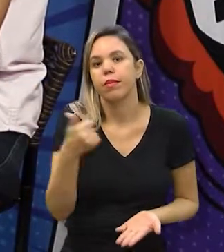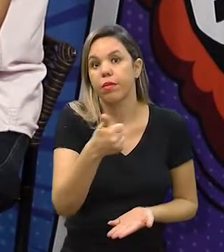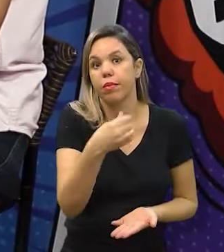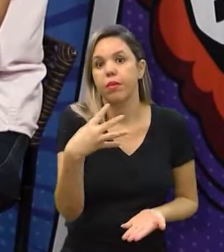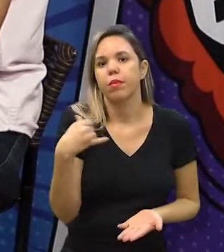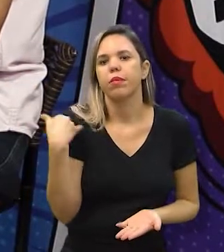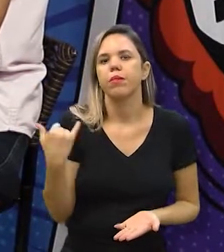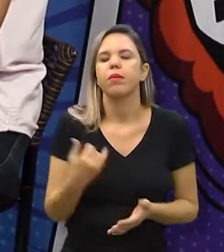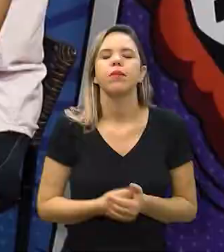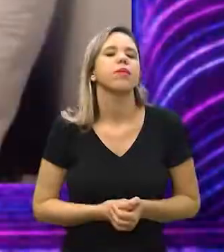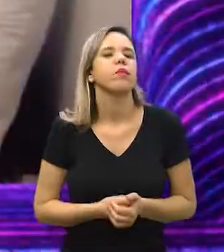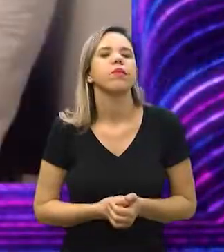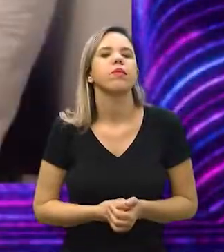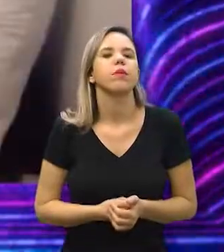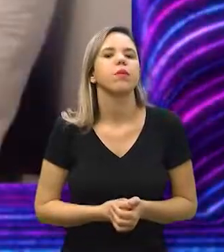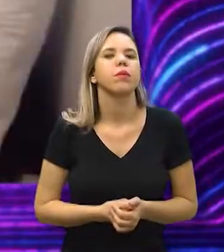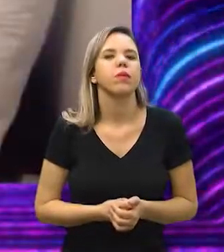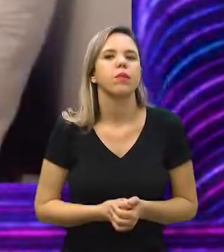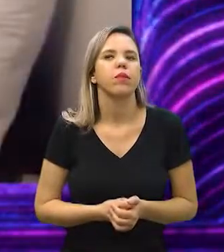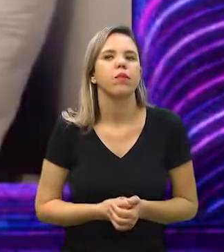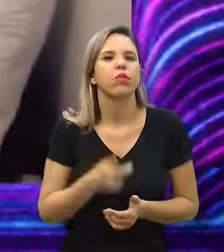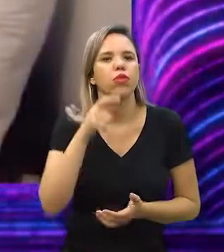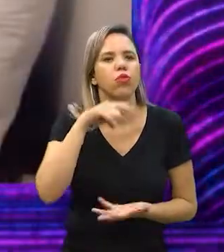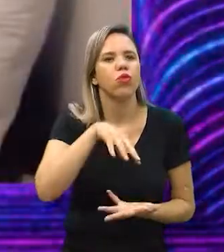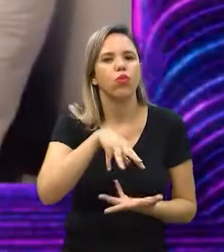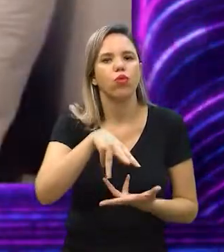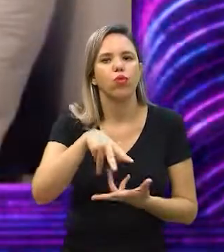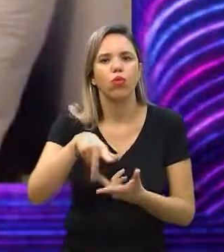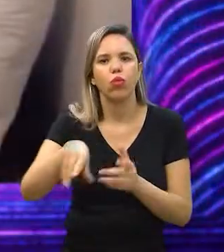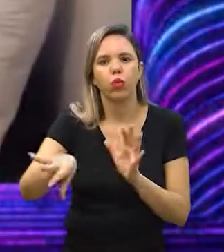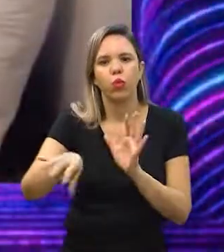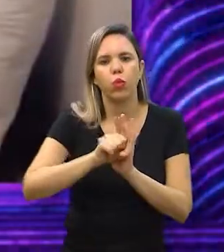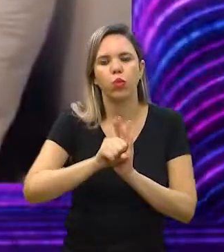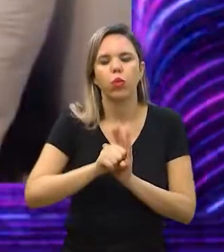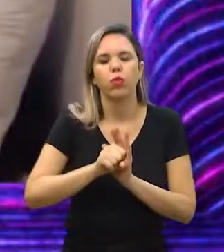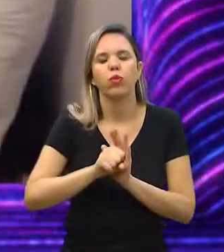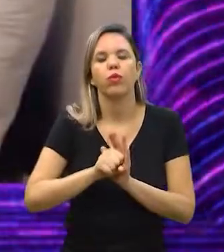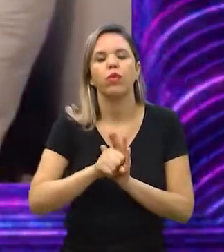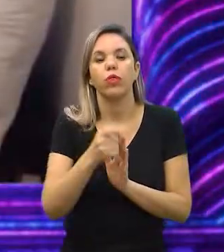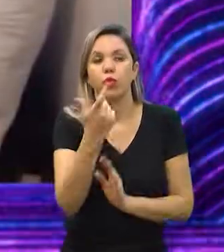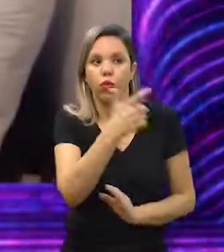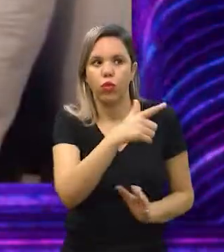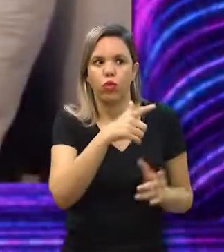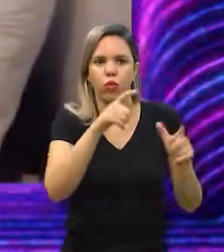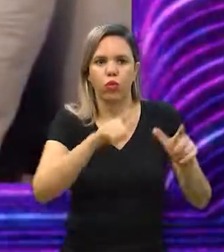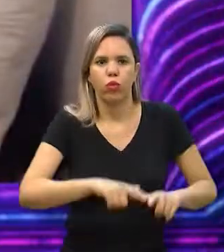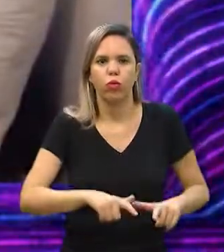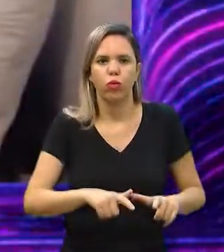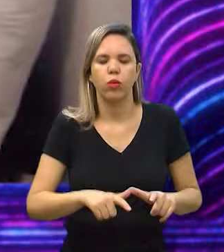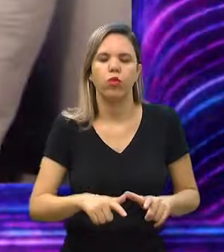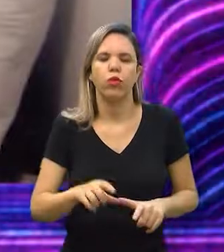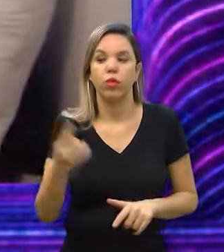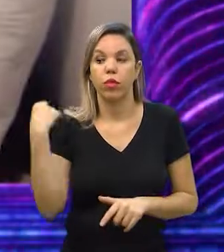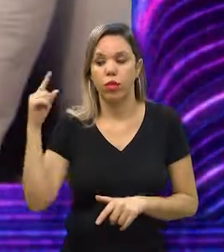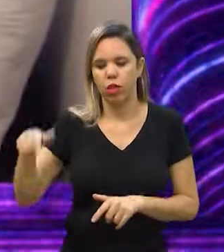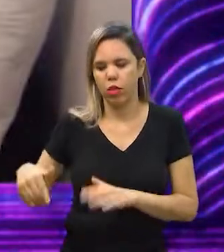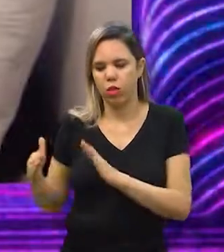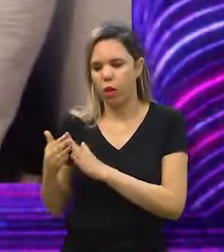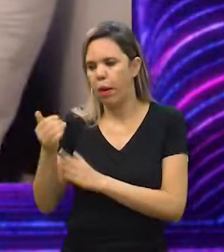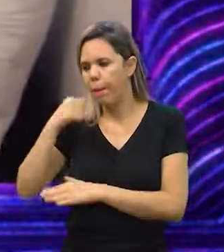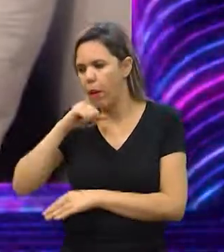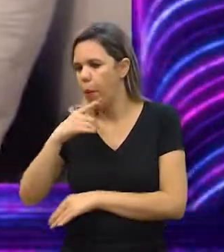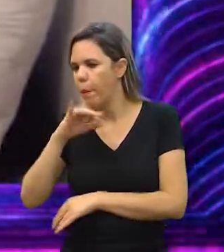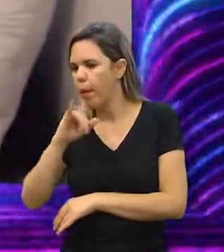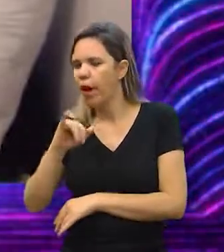de 14 anos, Zui é sugado por esse multiverso maluco que é de Vikadas. Ele mora só com a mãe, o pai